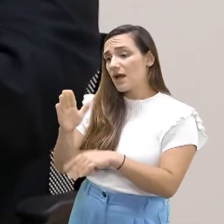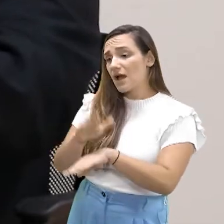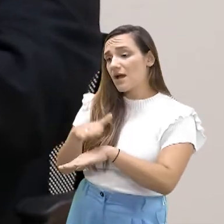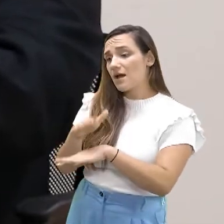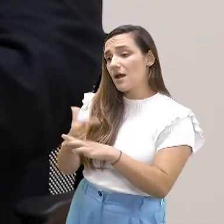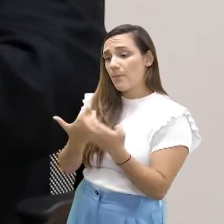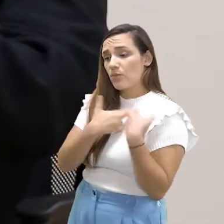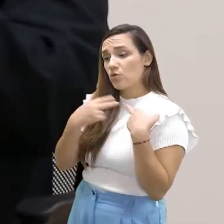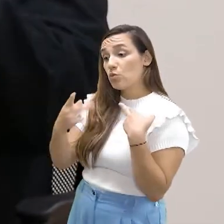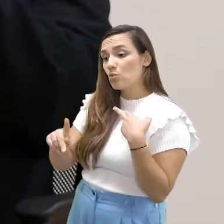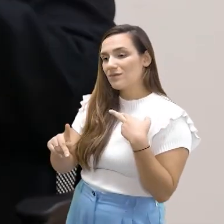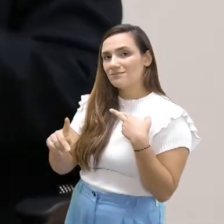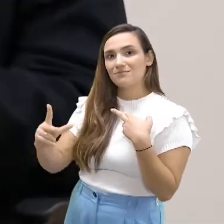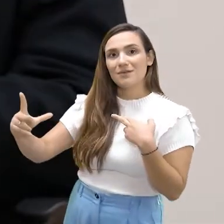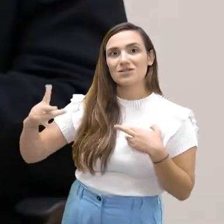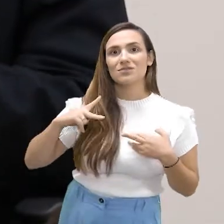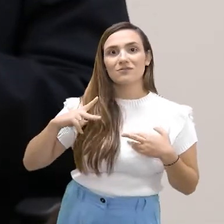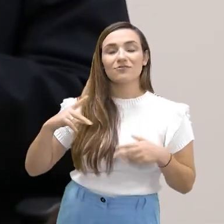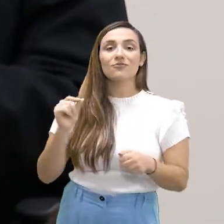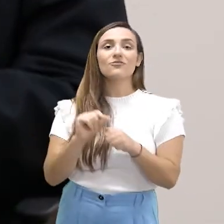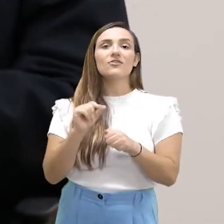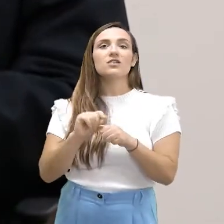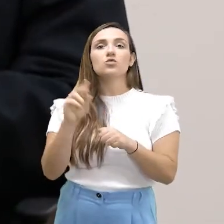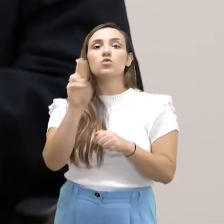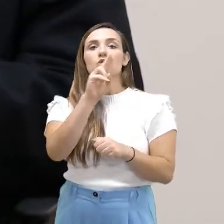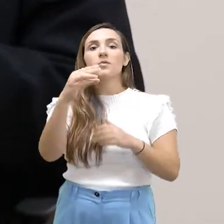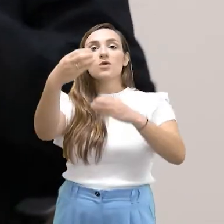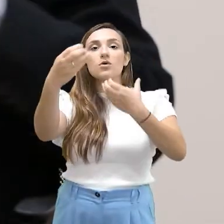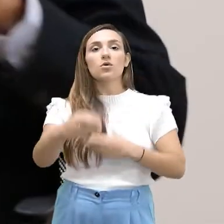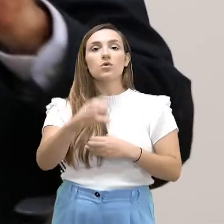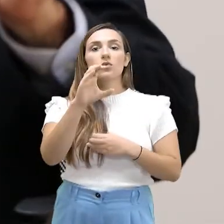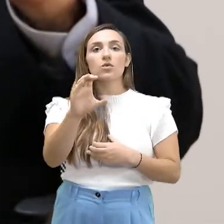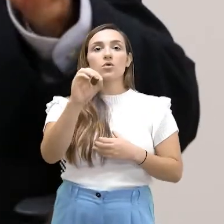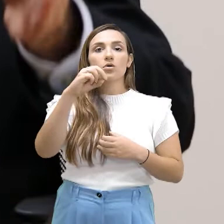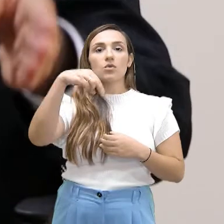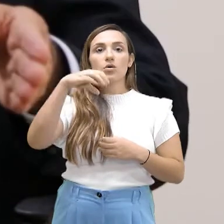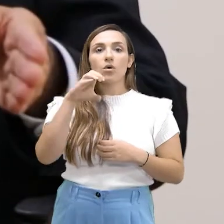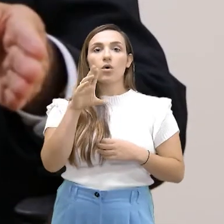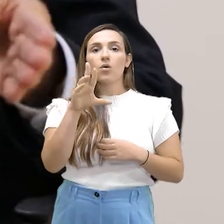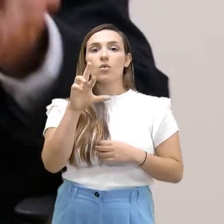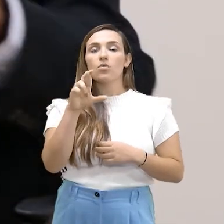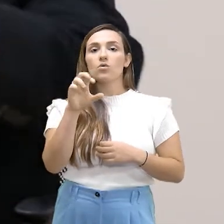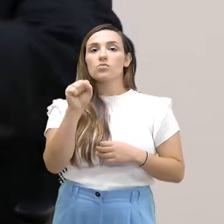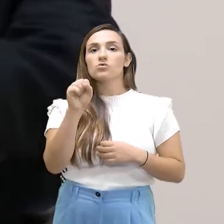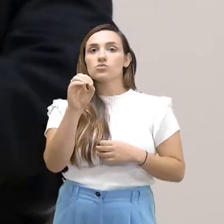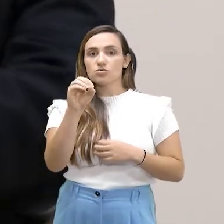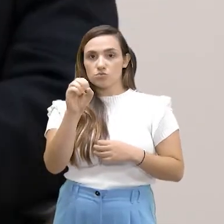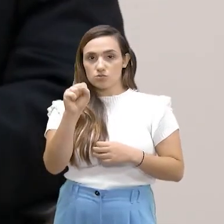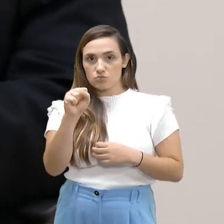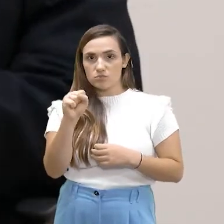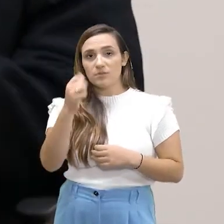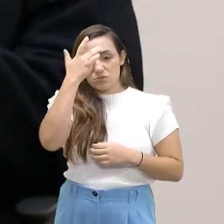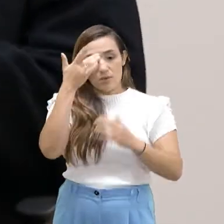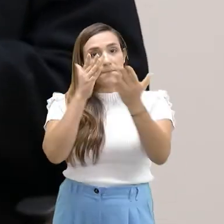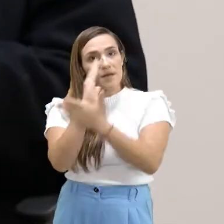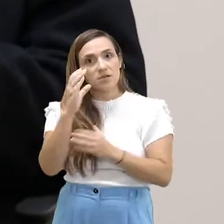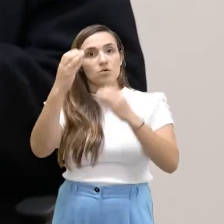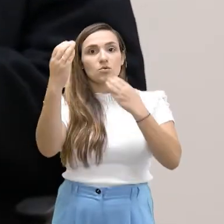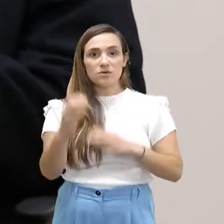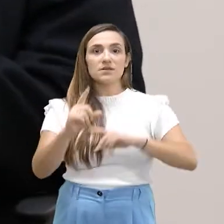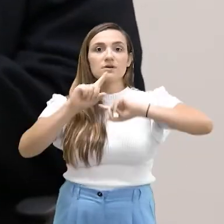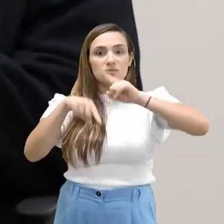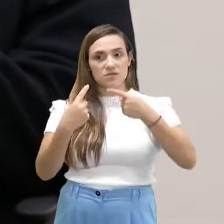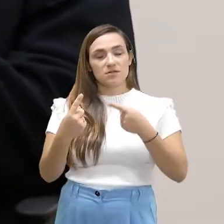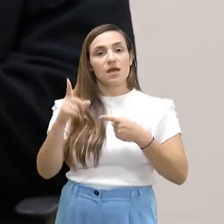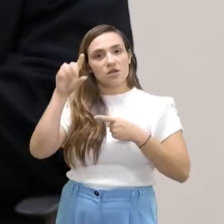terceiro, mediante concurso. Veja só. Então a pessoa passa num concurso e assume um cartório. Teoricamente,